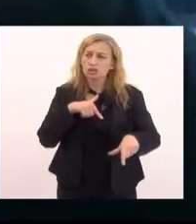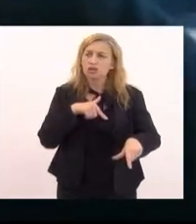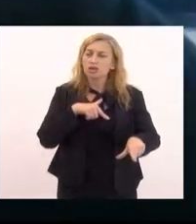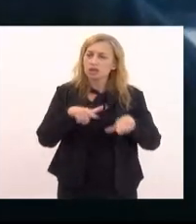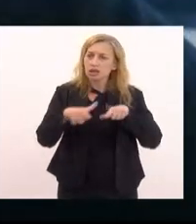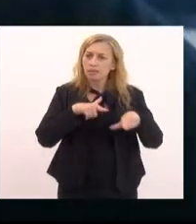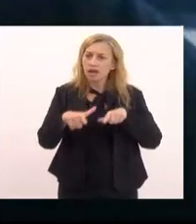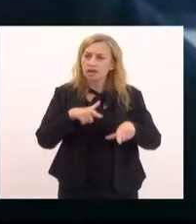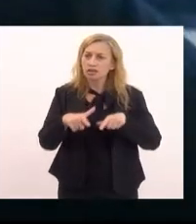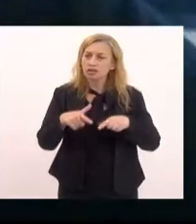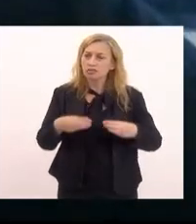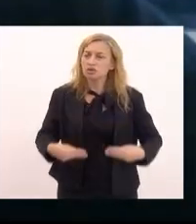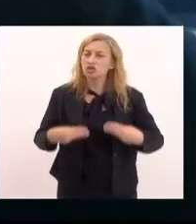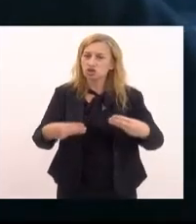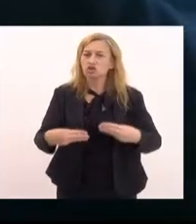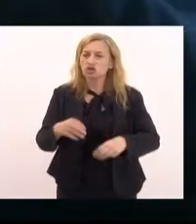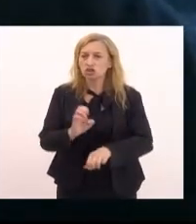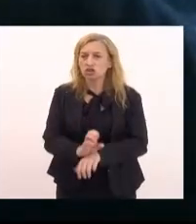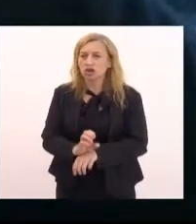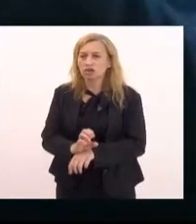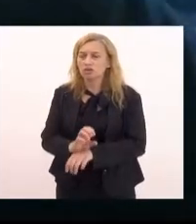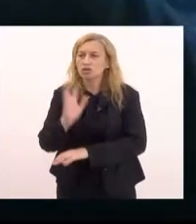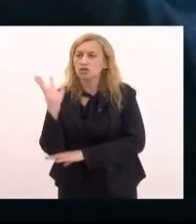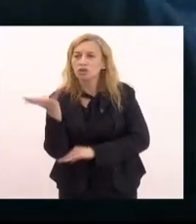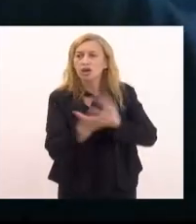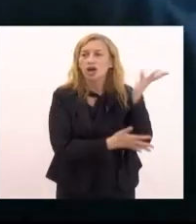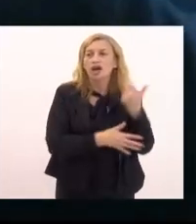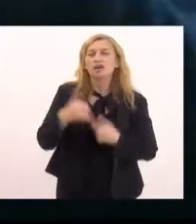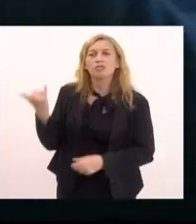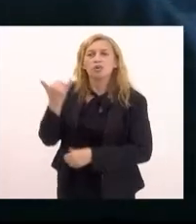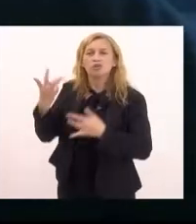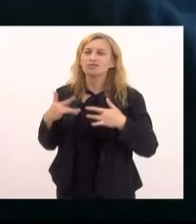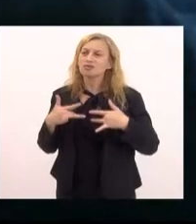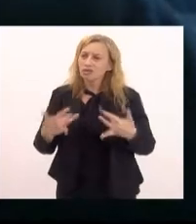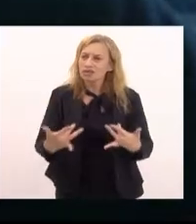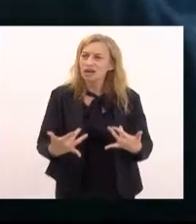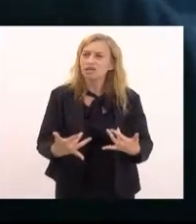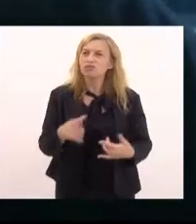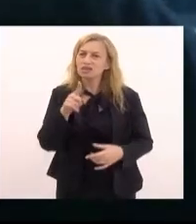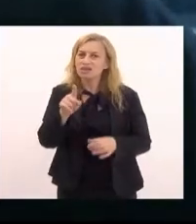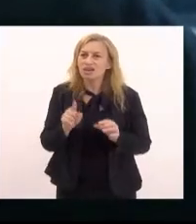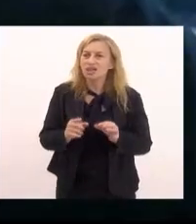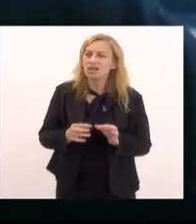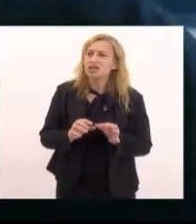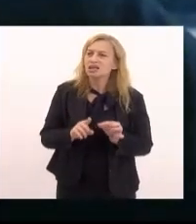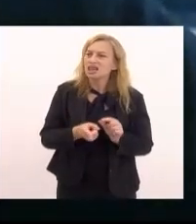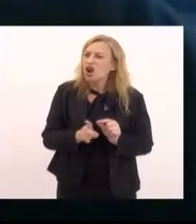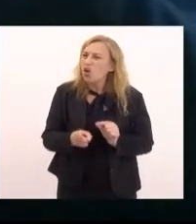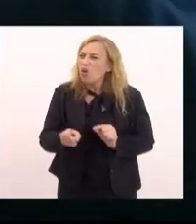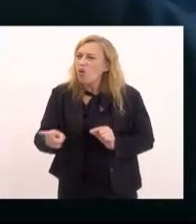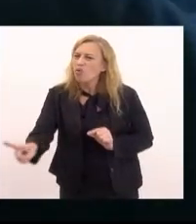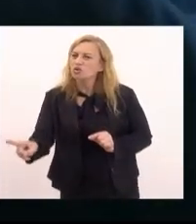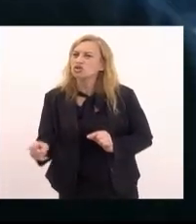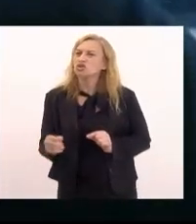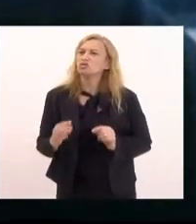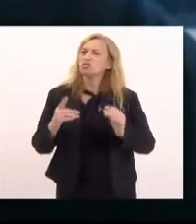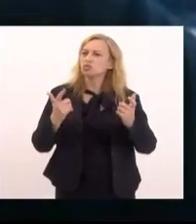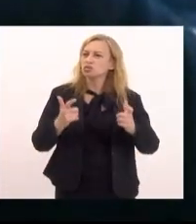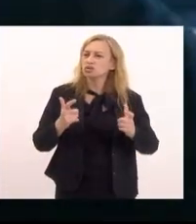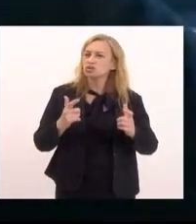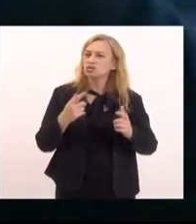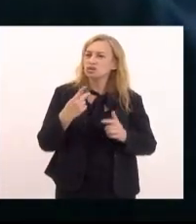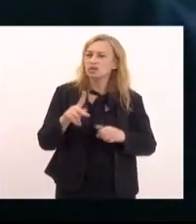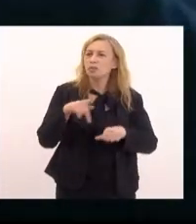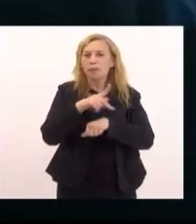Estado de Meio Ambiente. Então, sei o que é importante a solidariedade quando você está longe do teu país, quando você está longe da tua